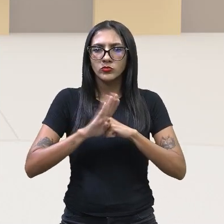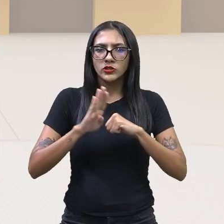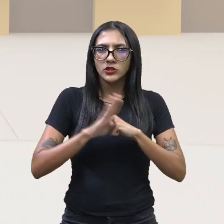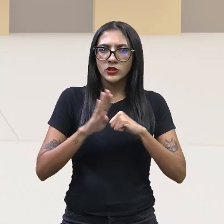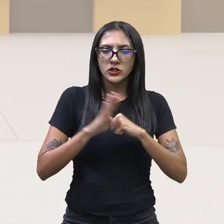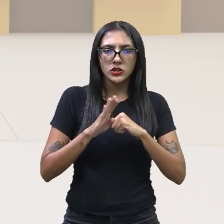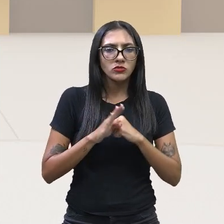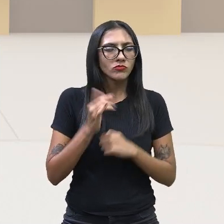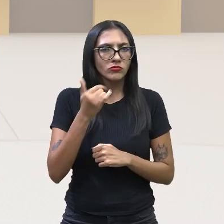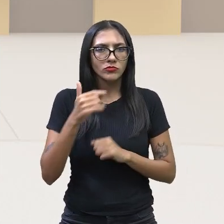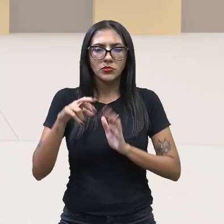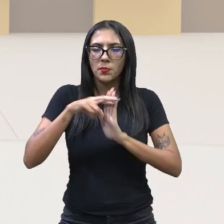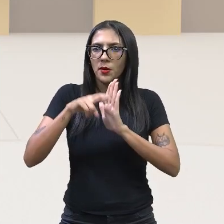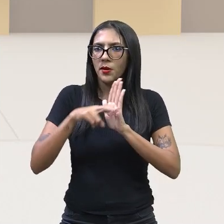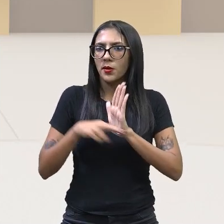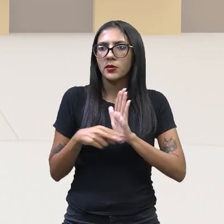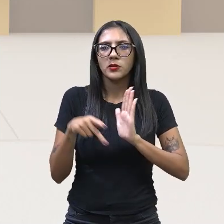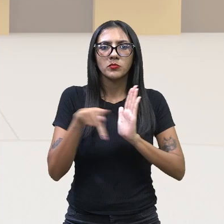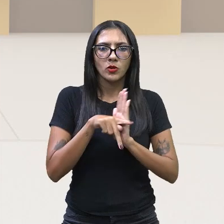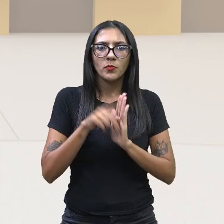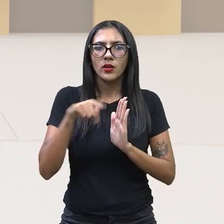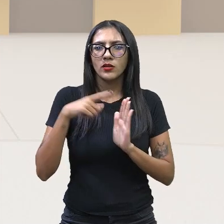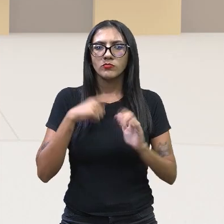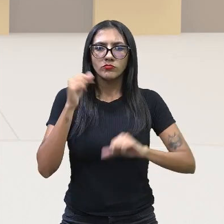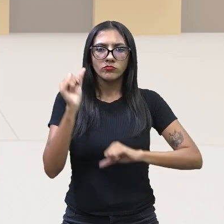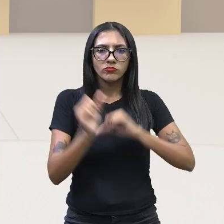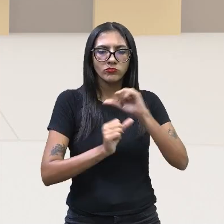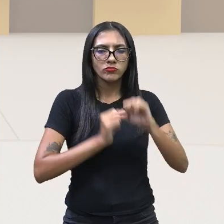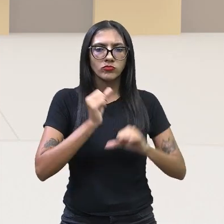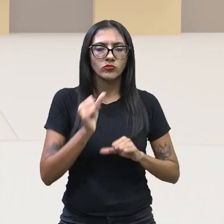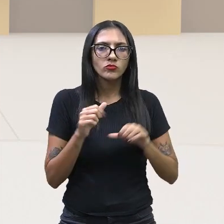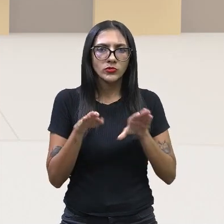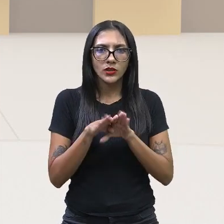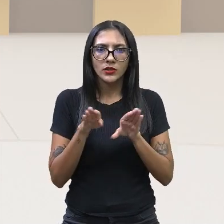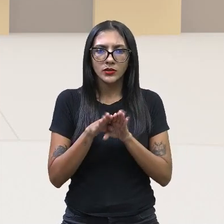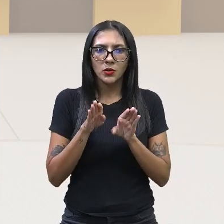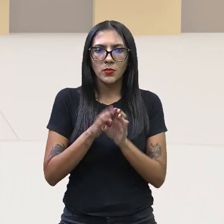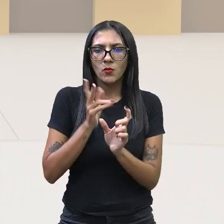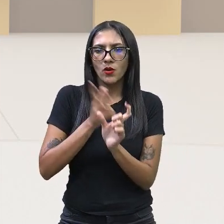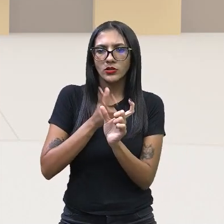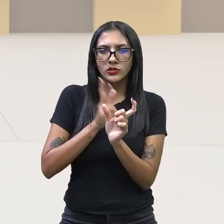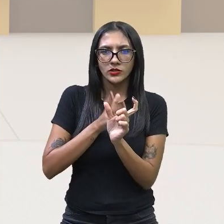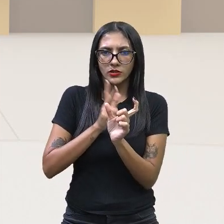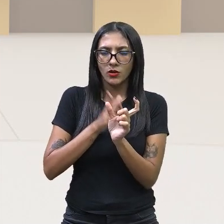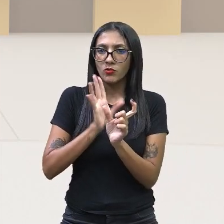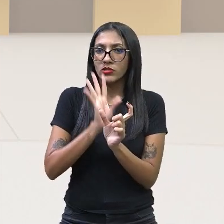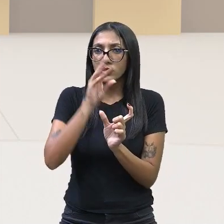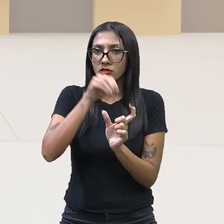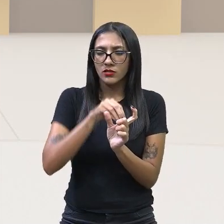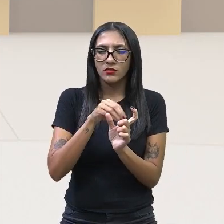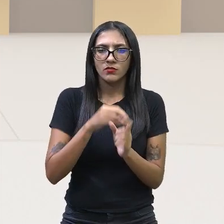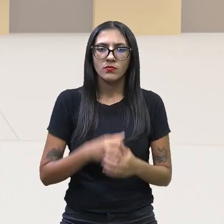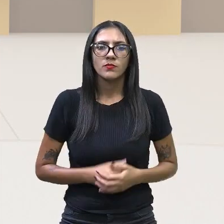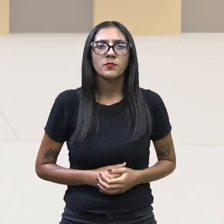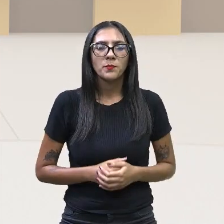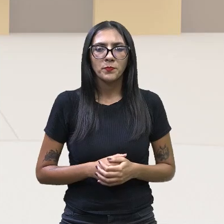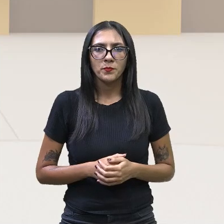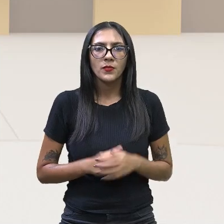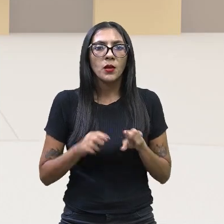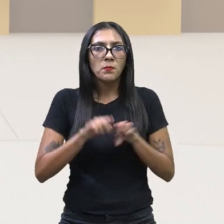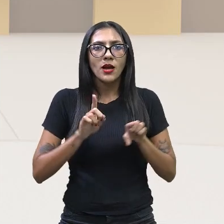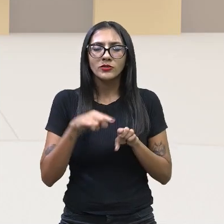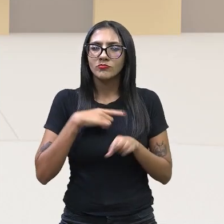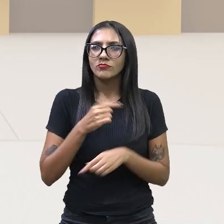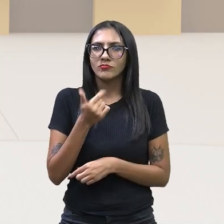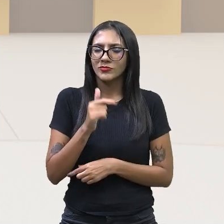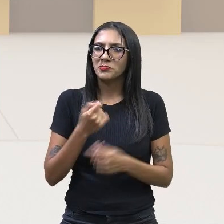irregulares, que quando eu passo para o plural, ele vai modificar, inclusive, o radical. Uma informação importante em relação a isso é que não tem outra forma a não